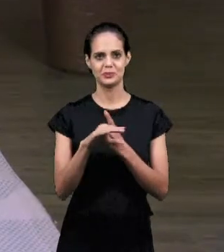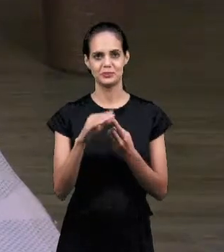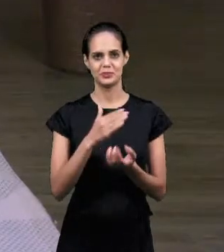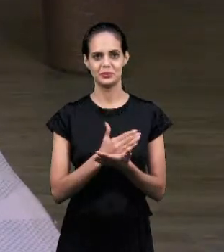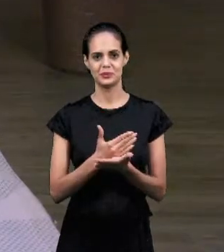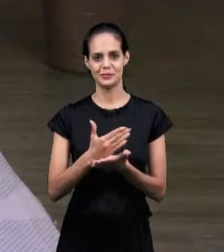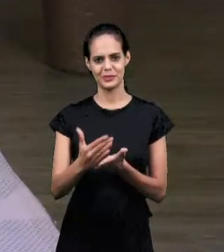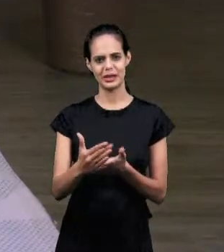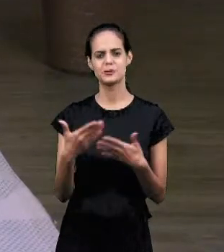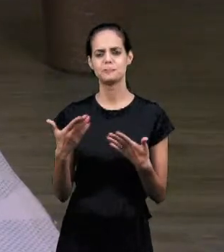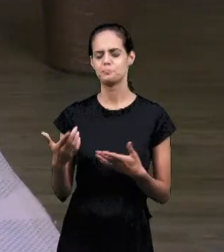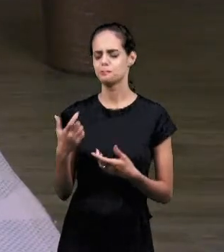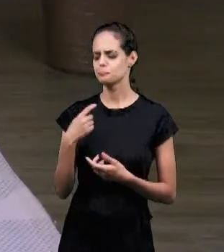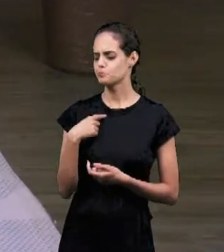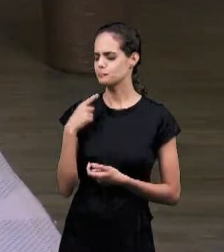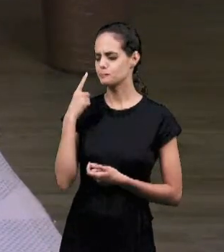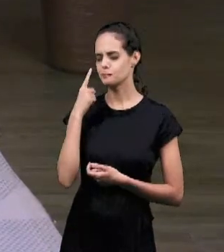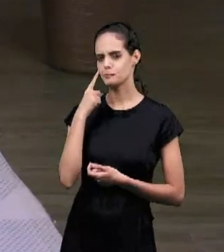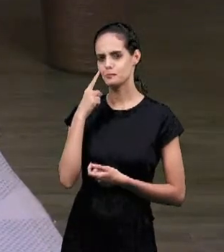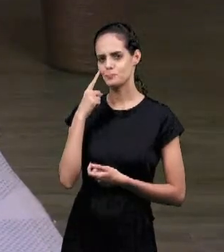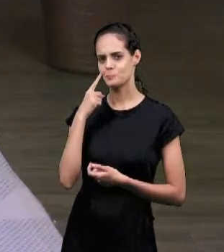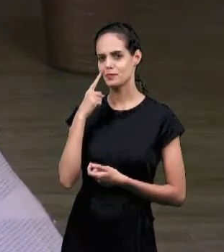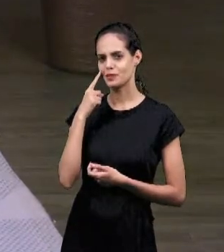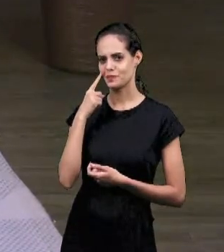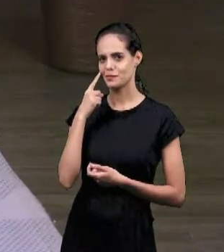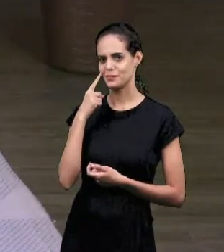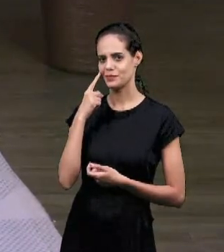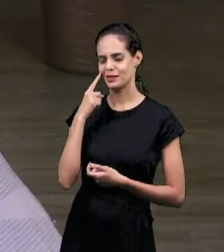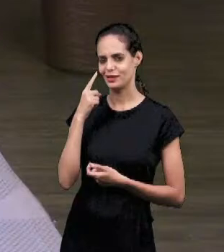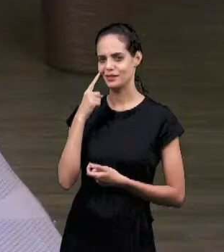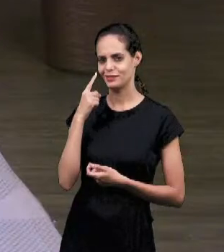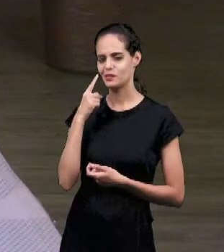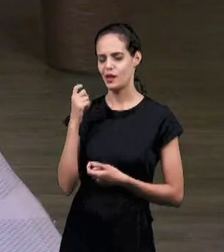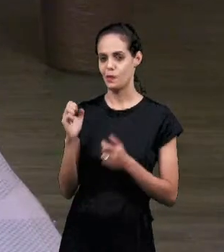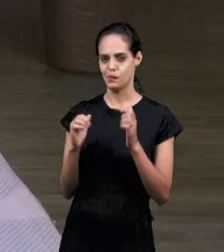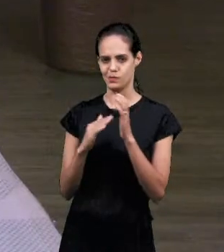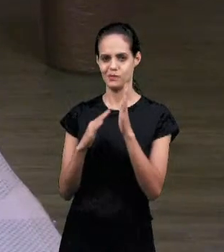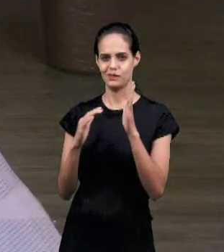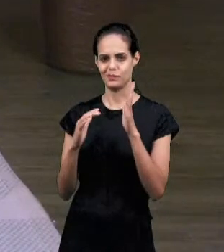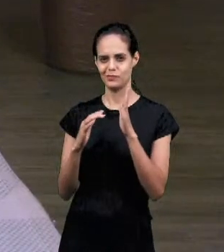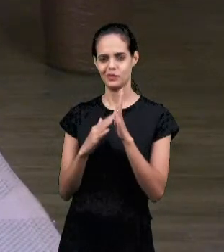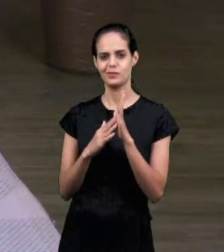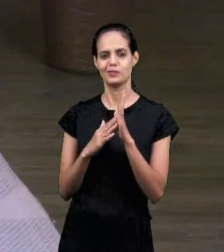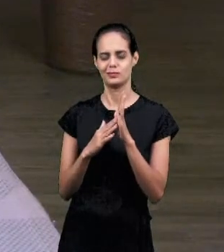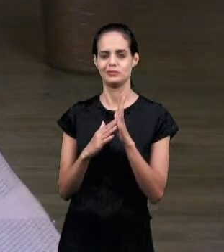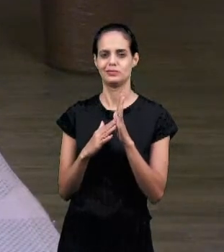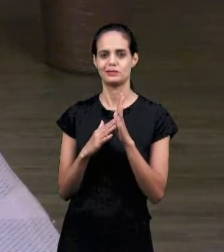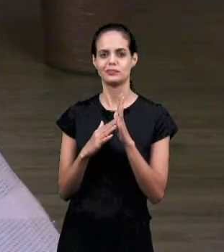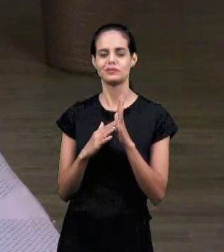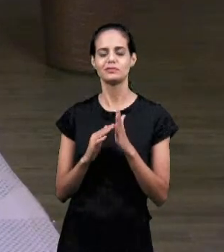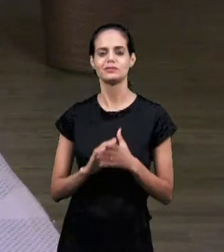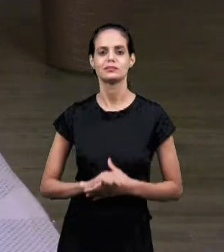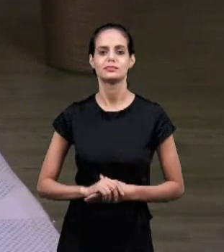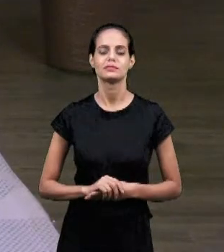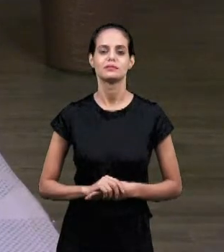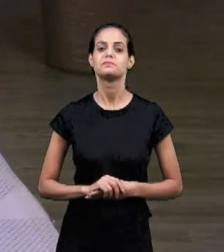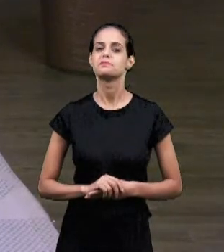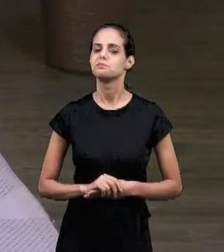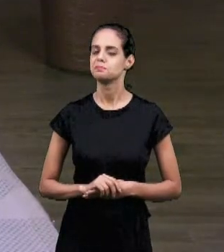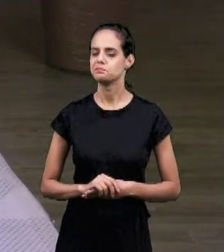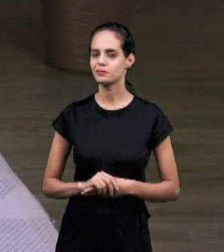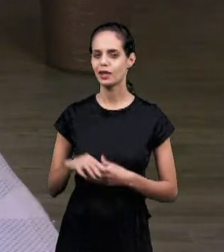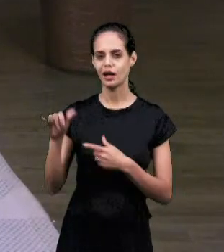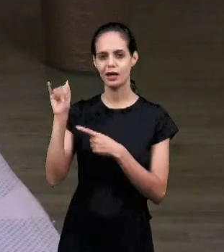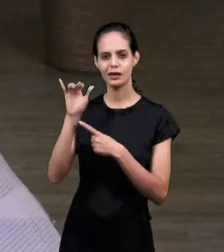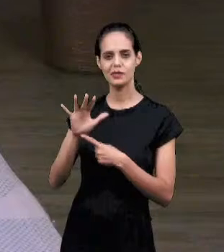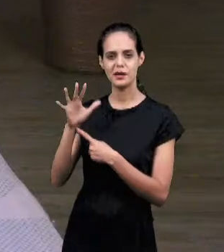Alexandre, eu tava assistindo aqui esse louvor, que além dessas belas